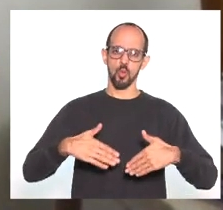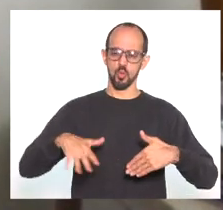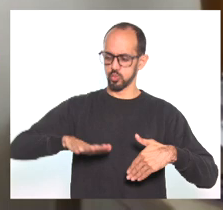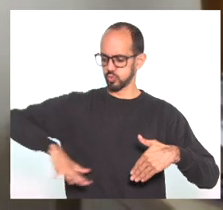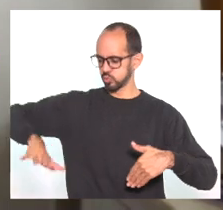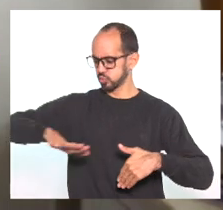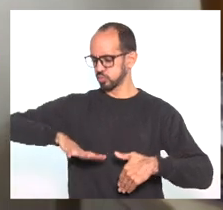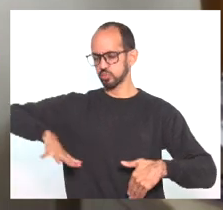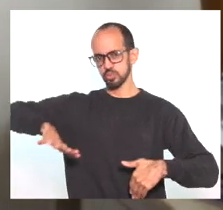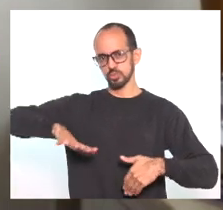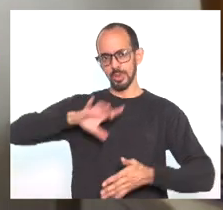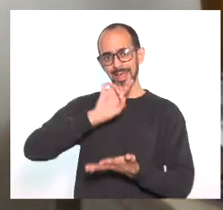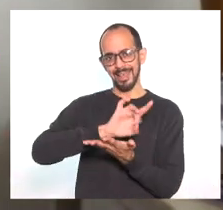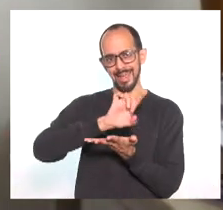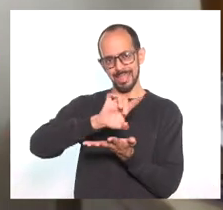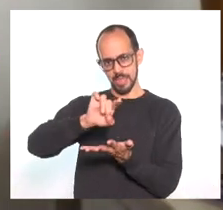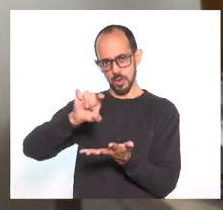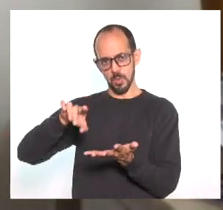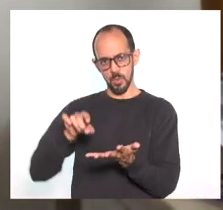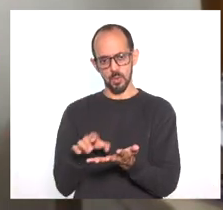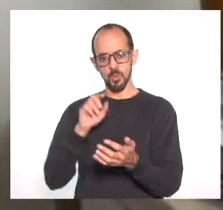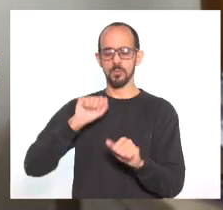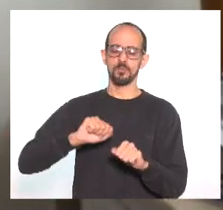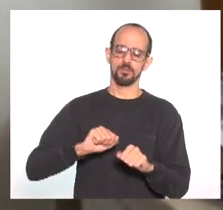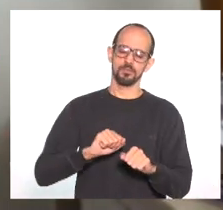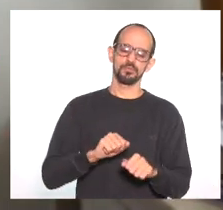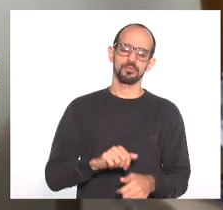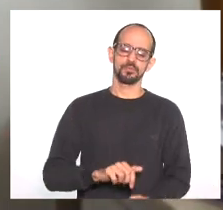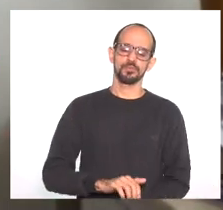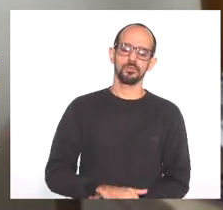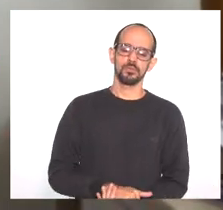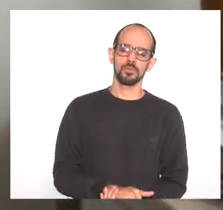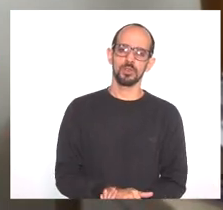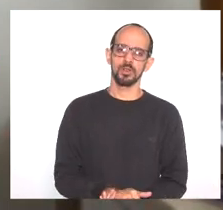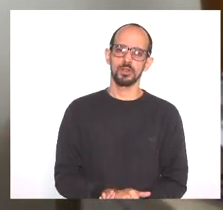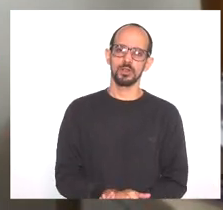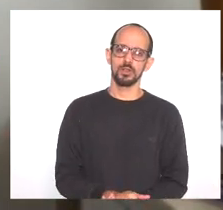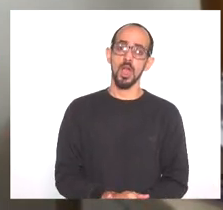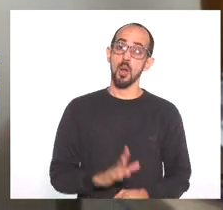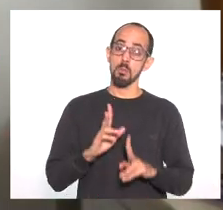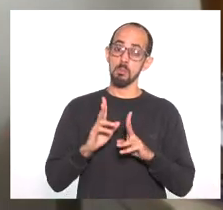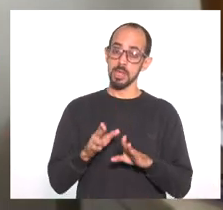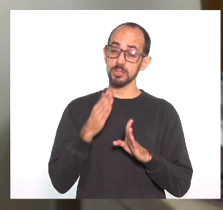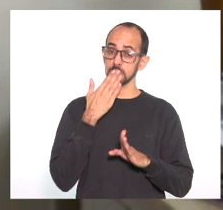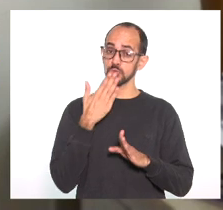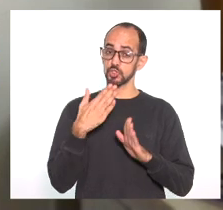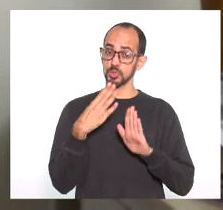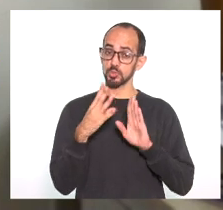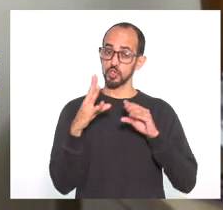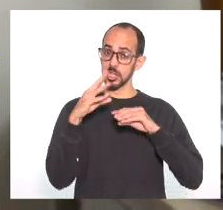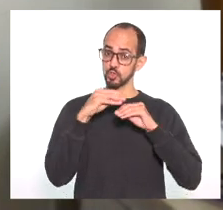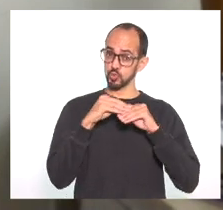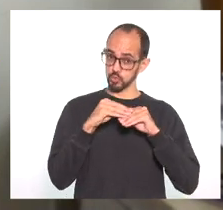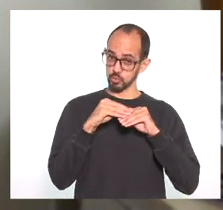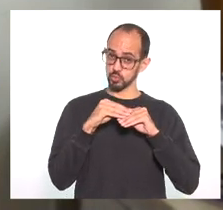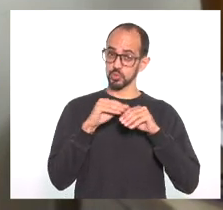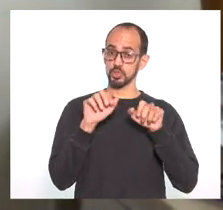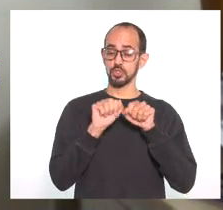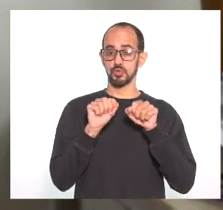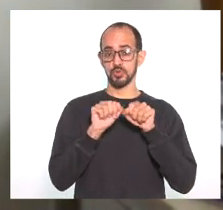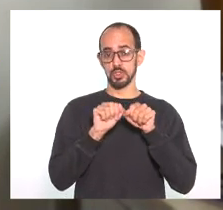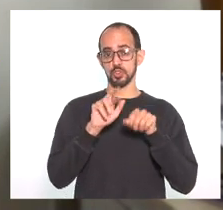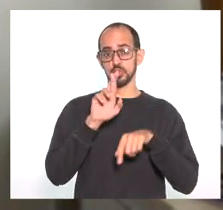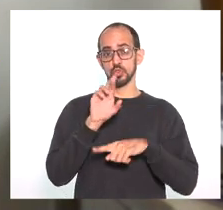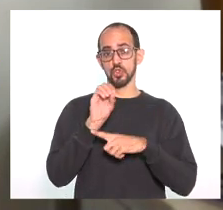nos megascampos, etc. O mesmo tipo de resumo que a gente fez para os royalties, nós